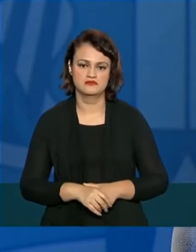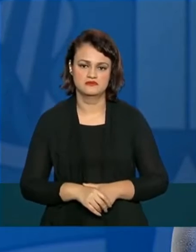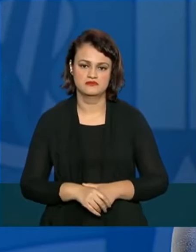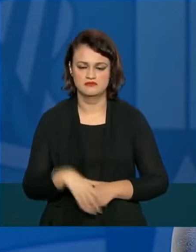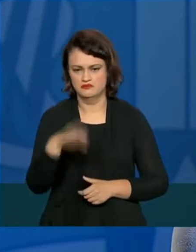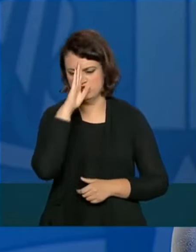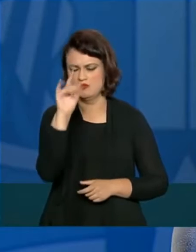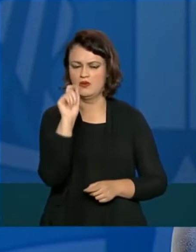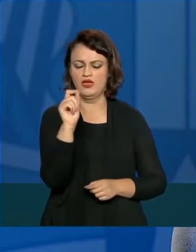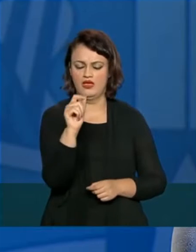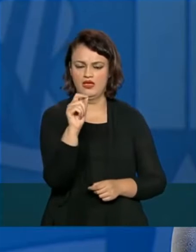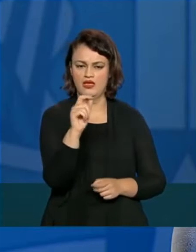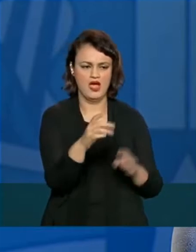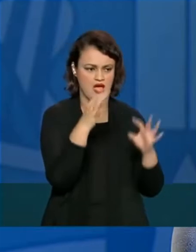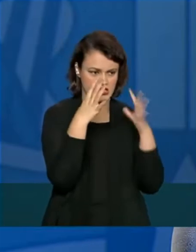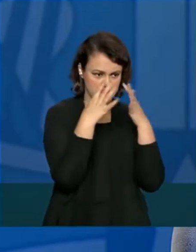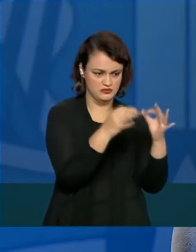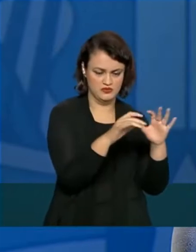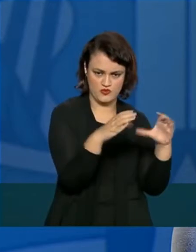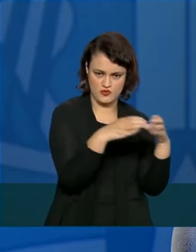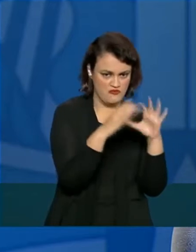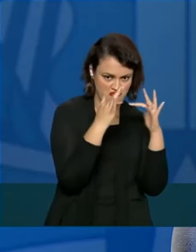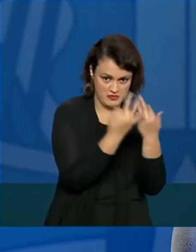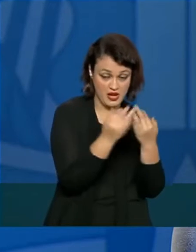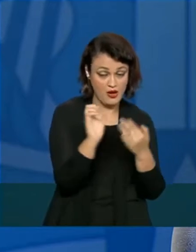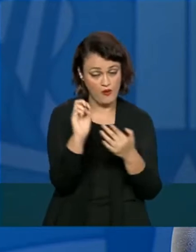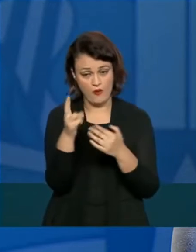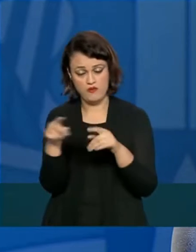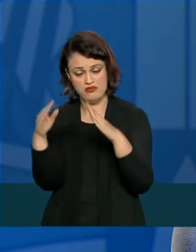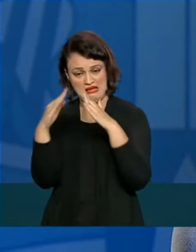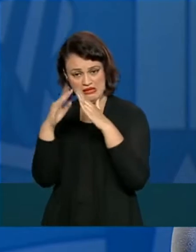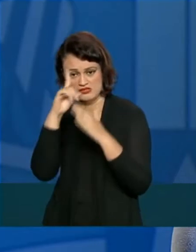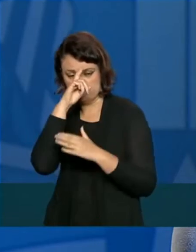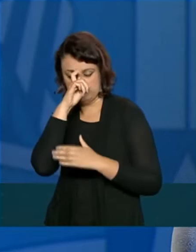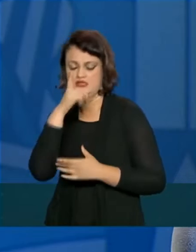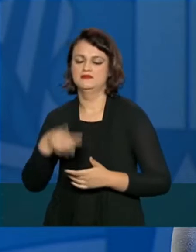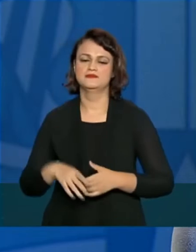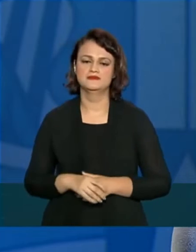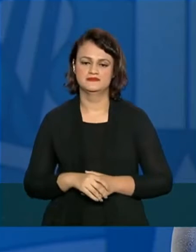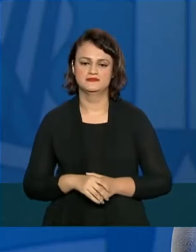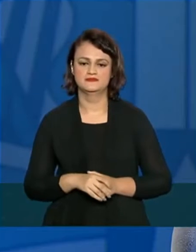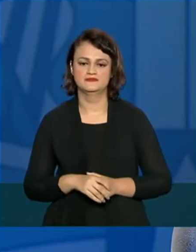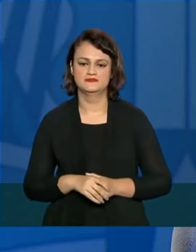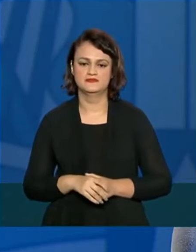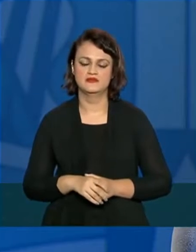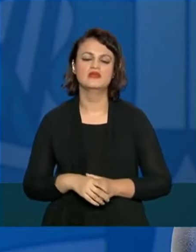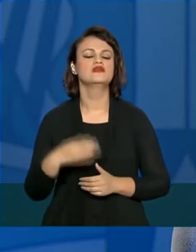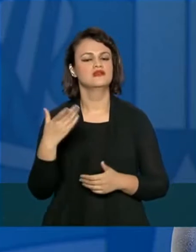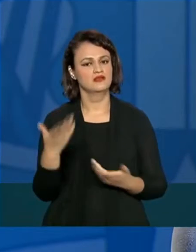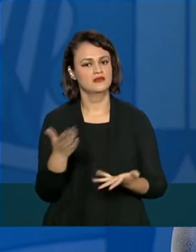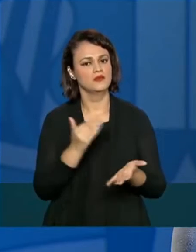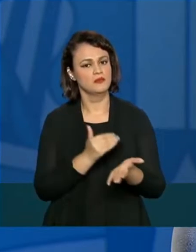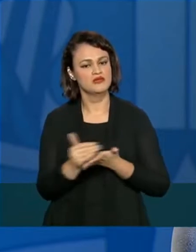atendimento das equipes de saúde da família, seja nas unidades básicas de saúde, que passaram a